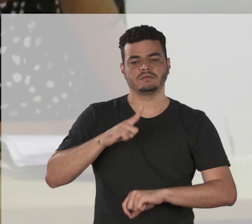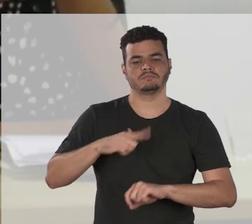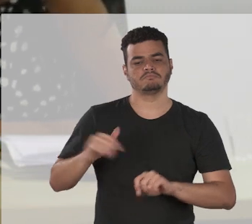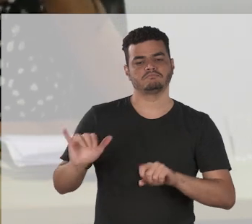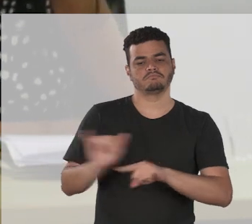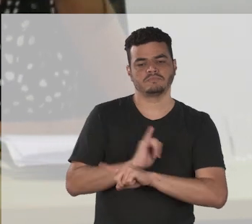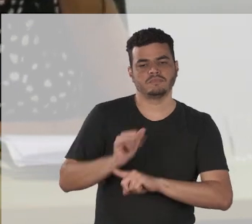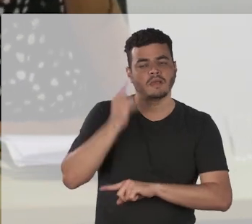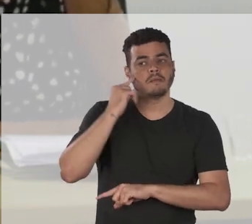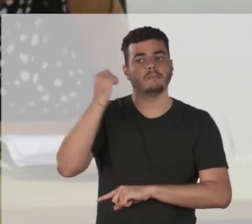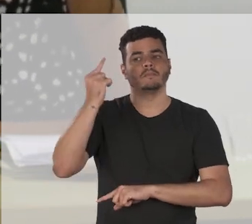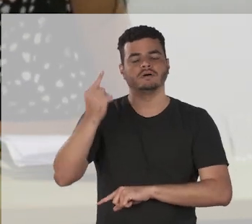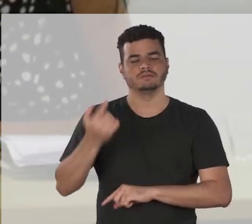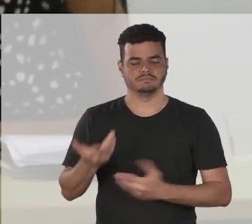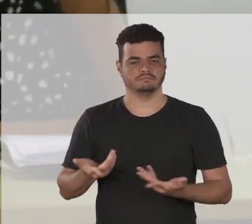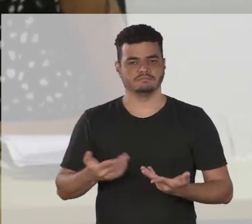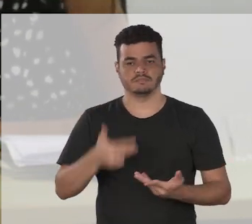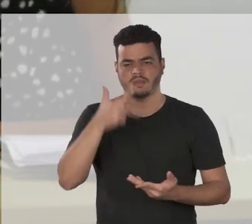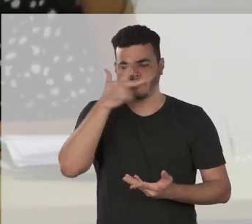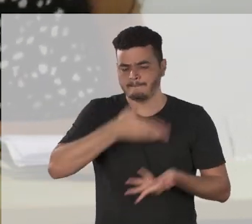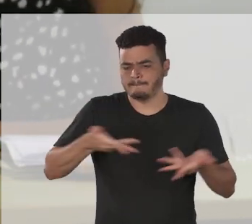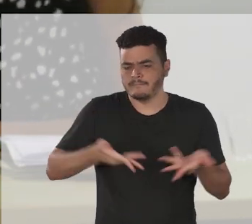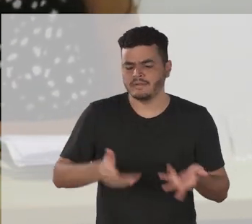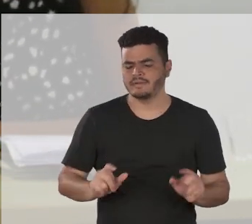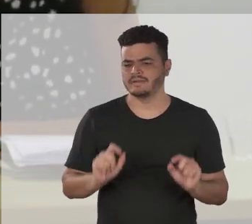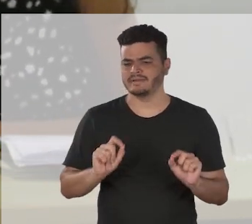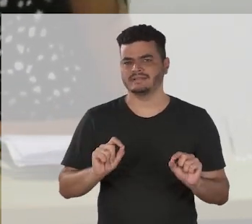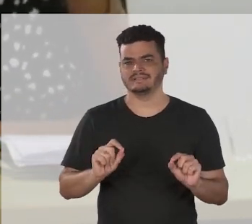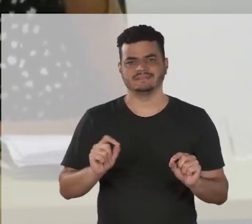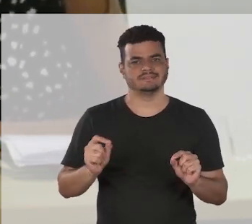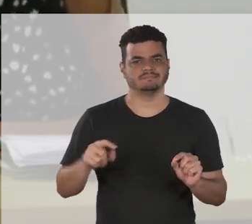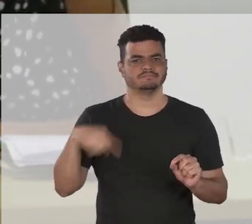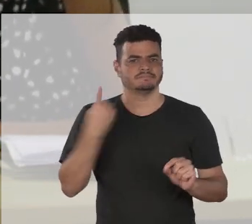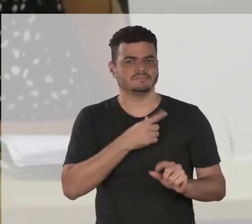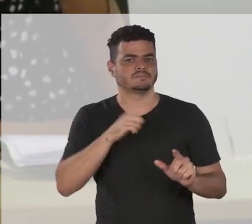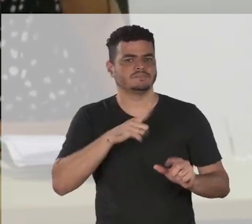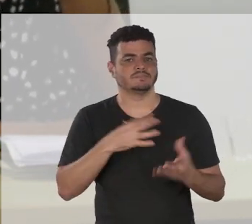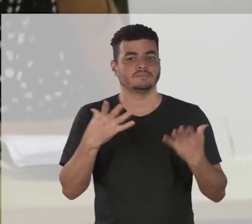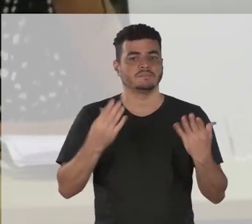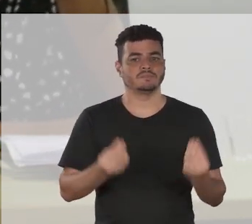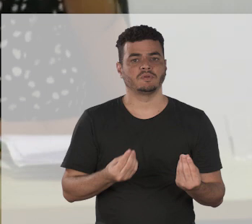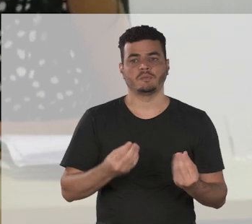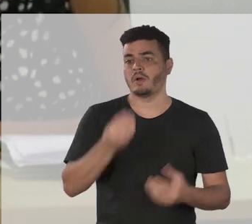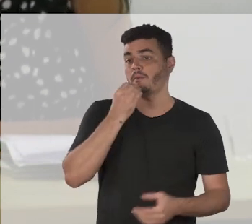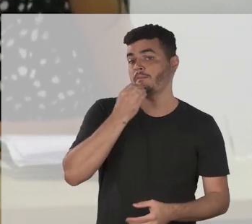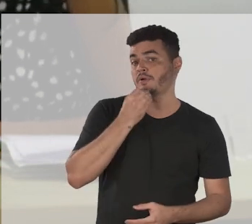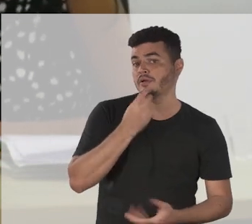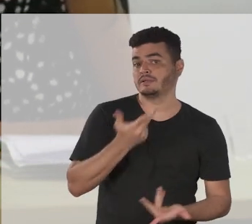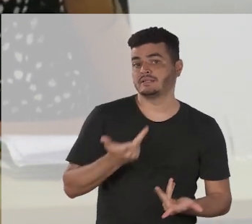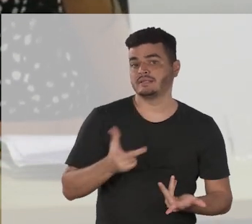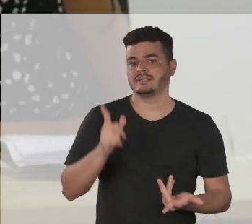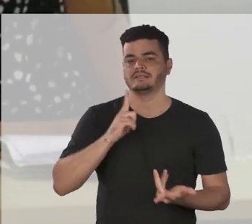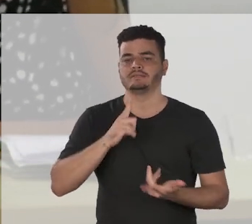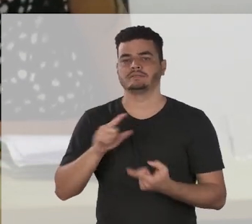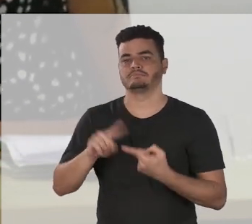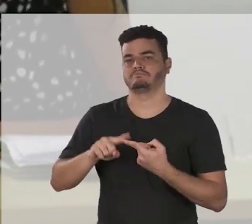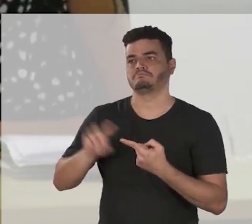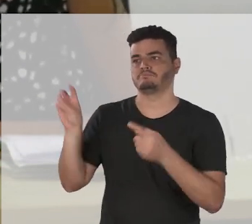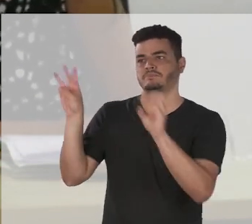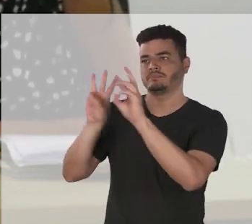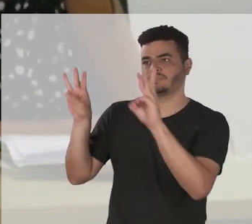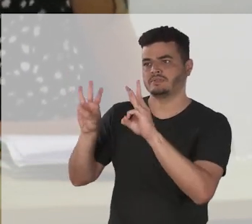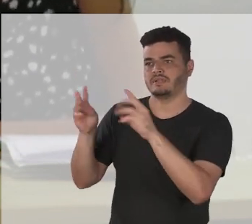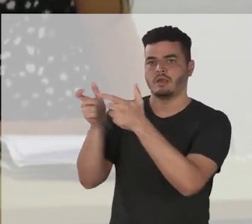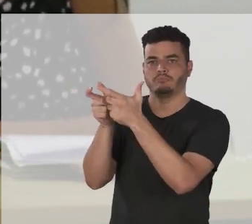leitor sempre era, né, usava de engenharia para poder ler mais a literatura. E agora me parece